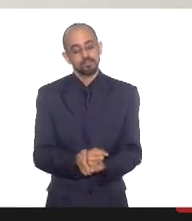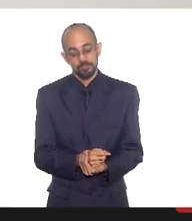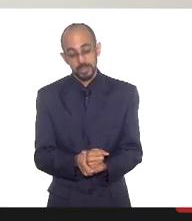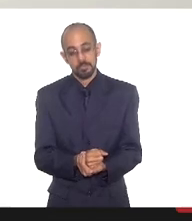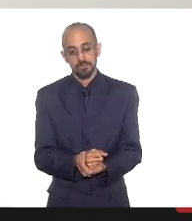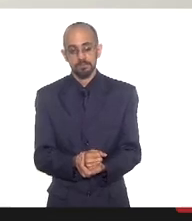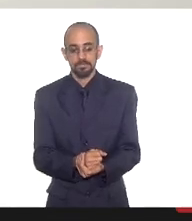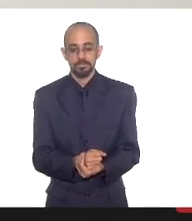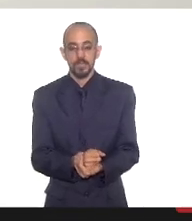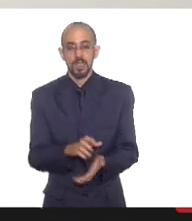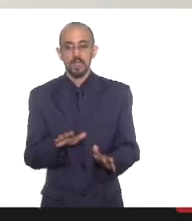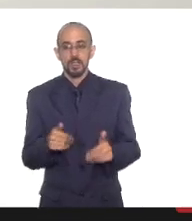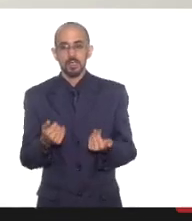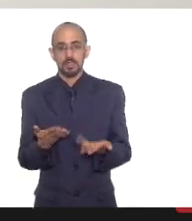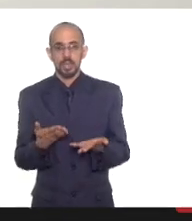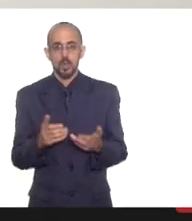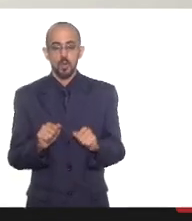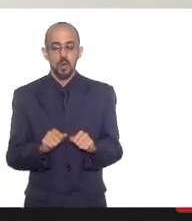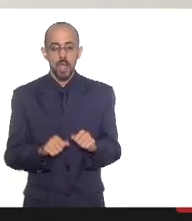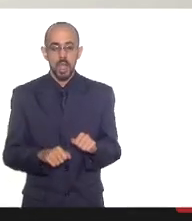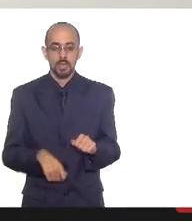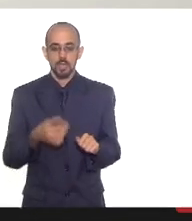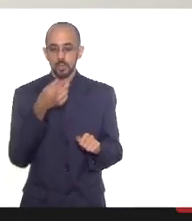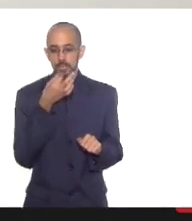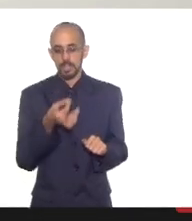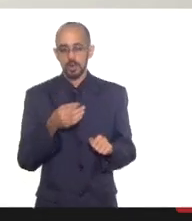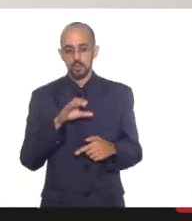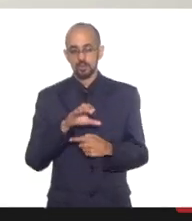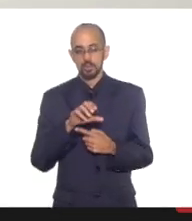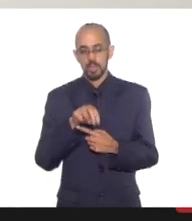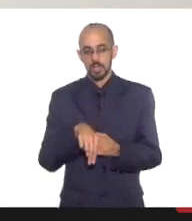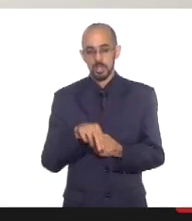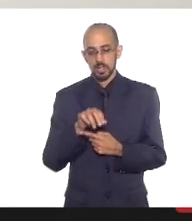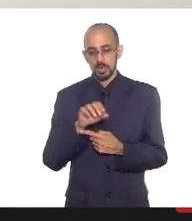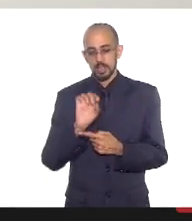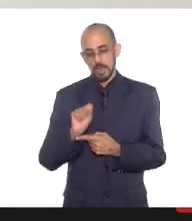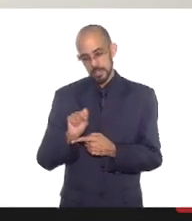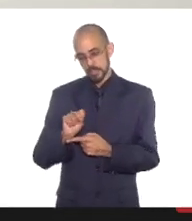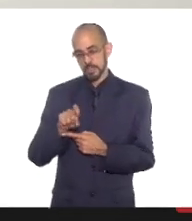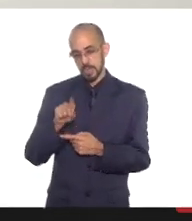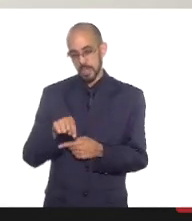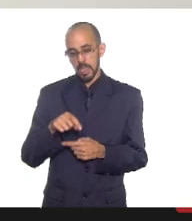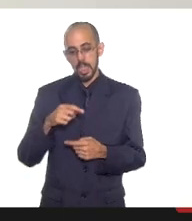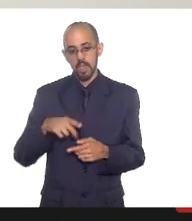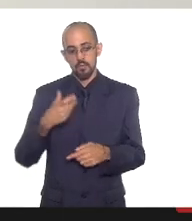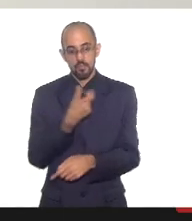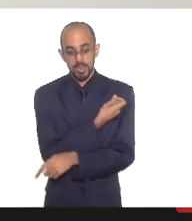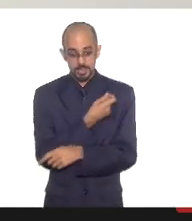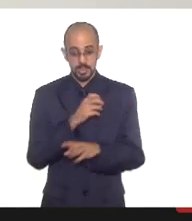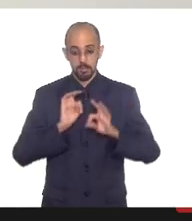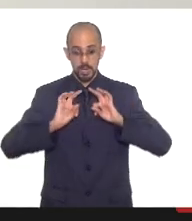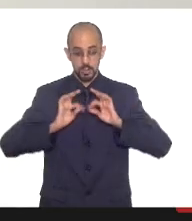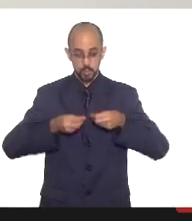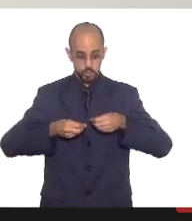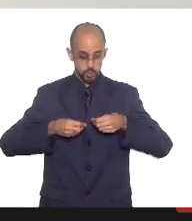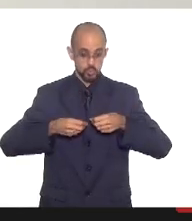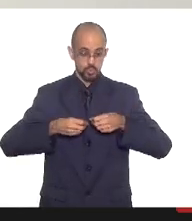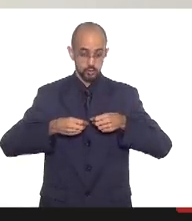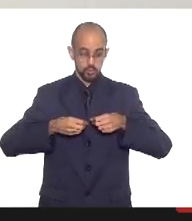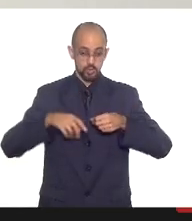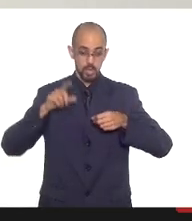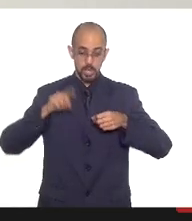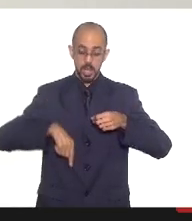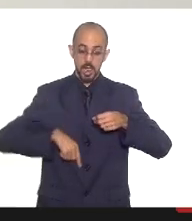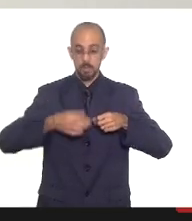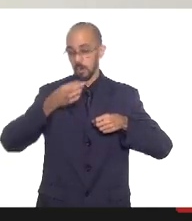tô a posição do Conselho Nacional de saúde é essa assim da vacina para todos e todas é é uma posição que